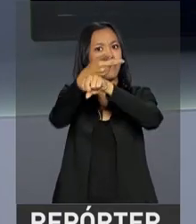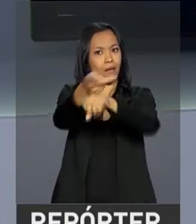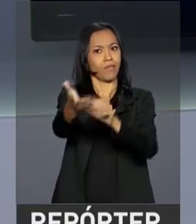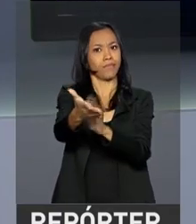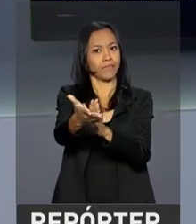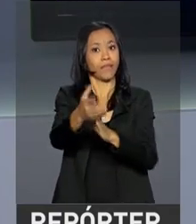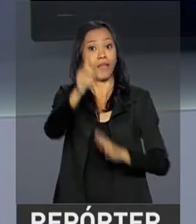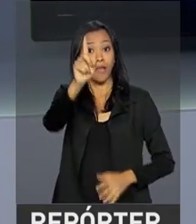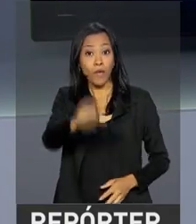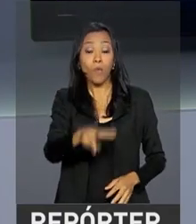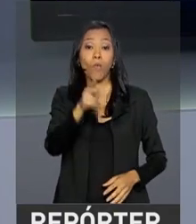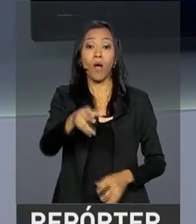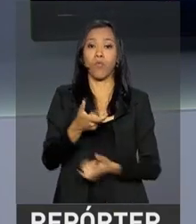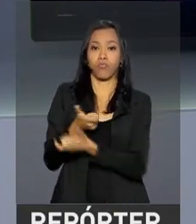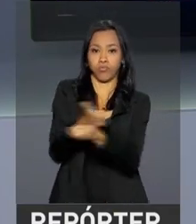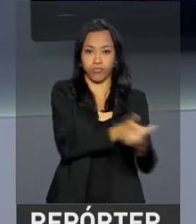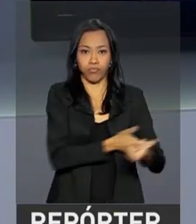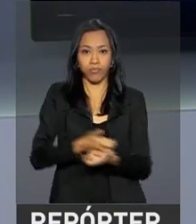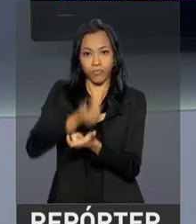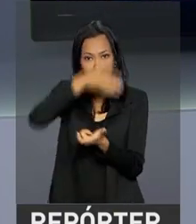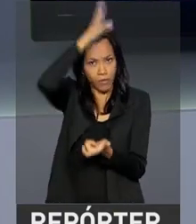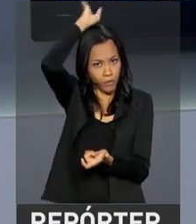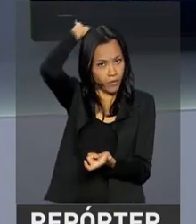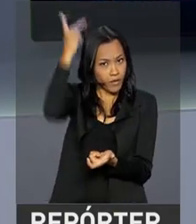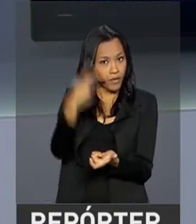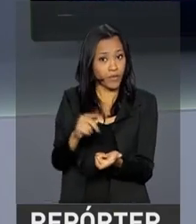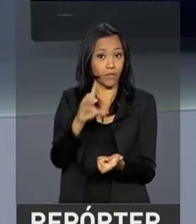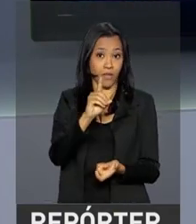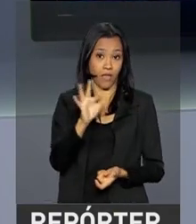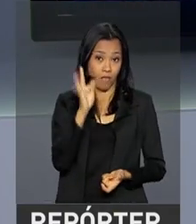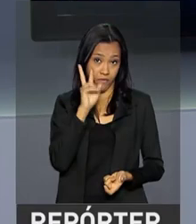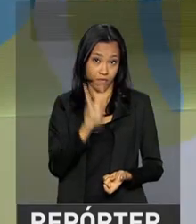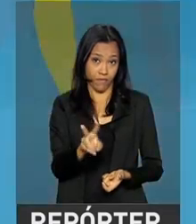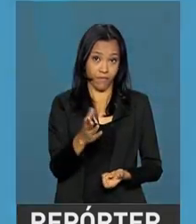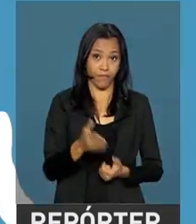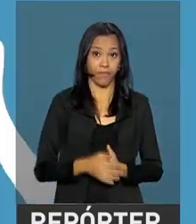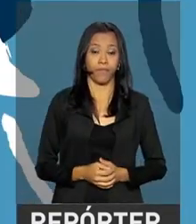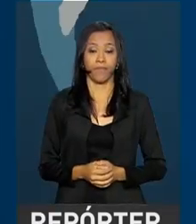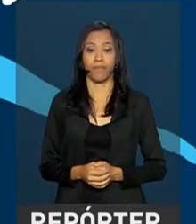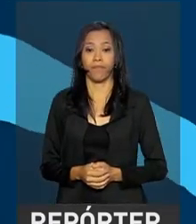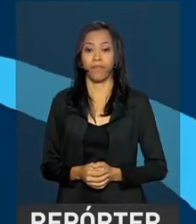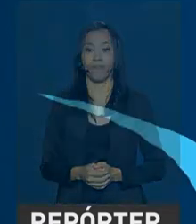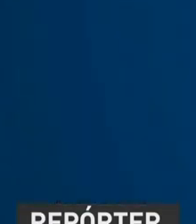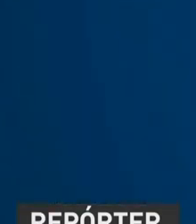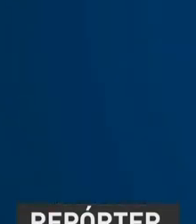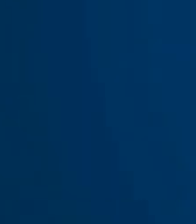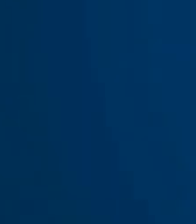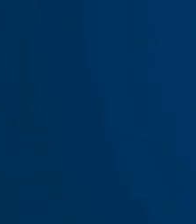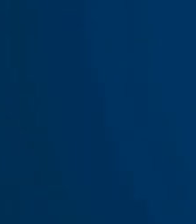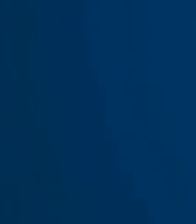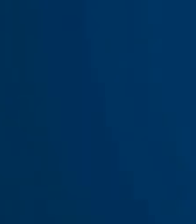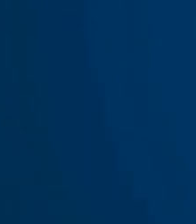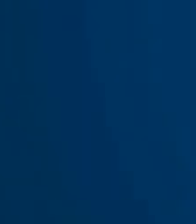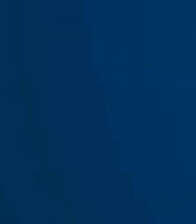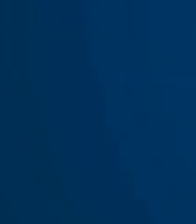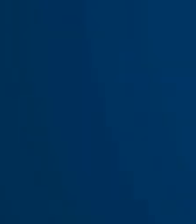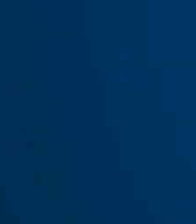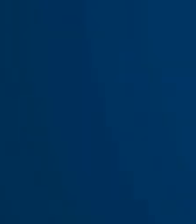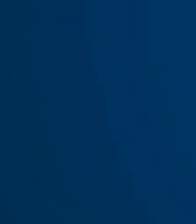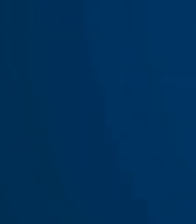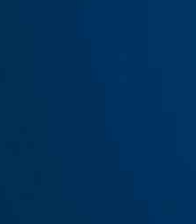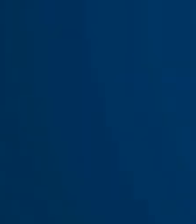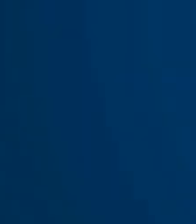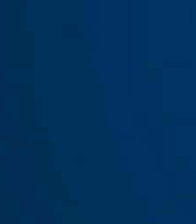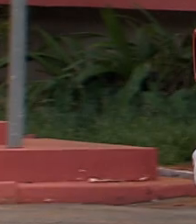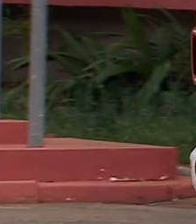caso do Corpo de Bombeiros do Distrito Federal. Vamos saber mais. Vem aí o 8º Fórum Mundial da